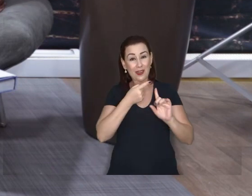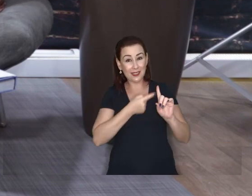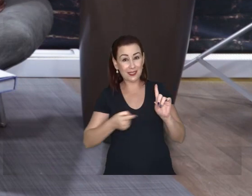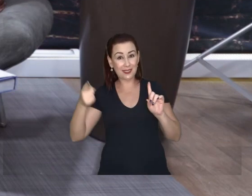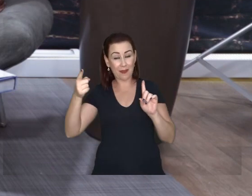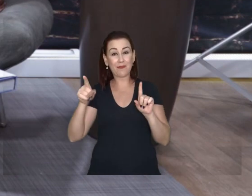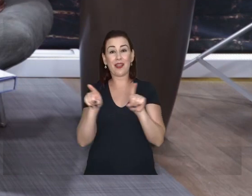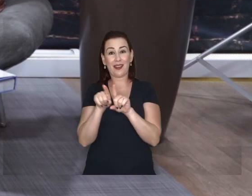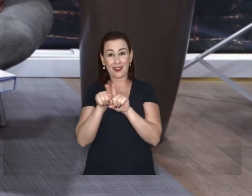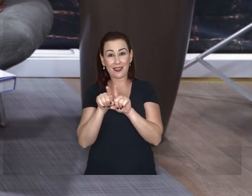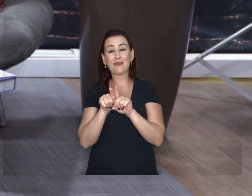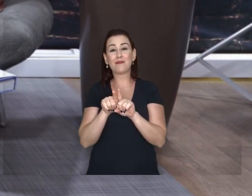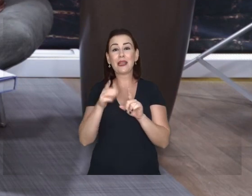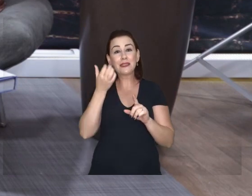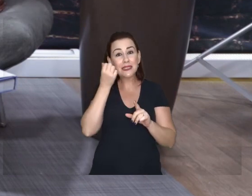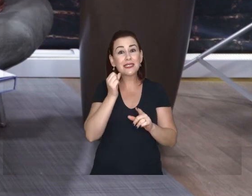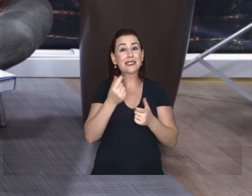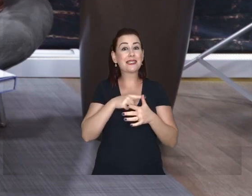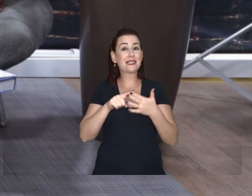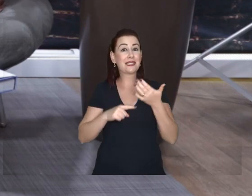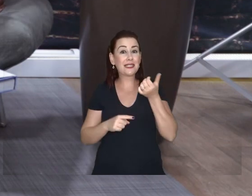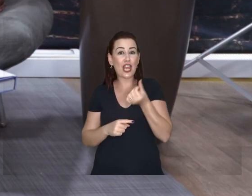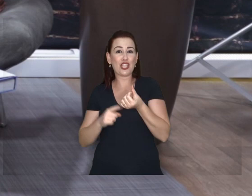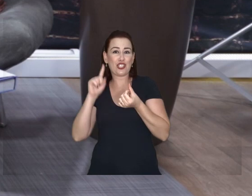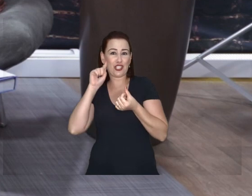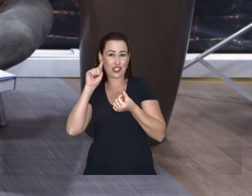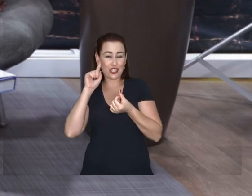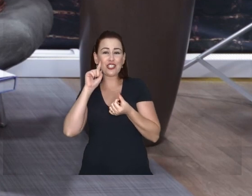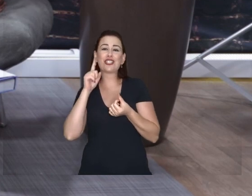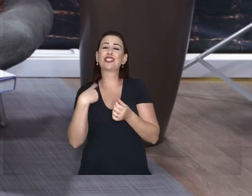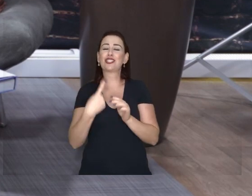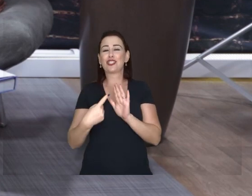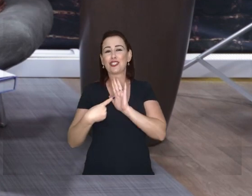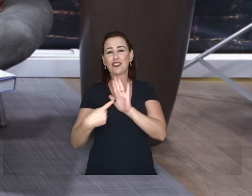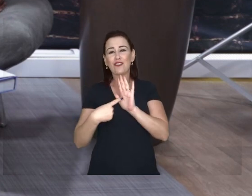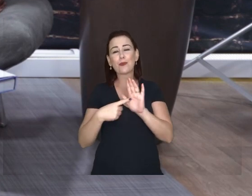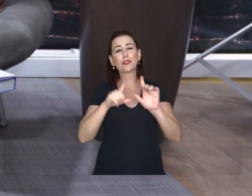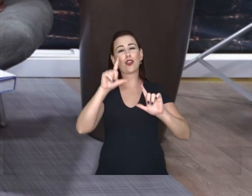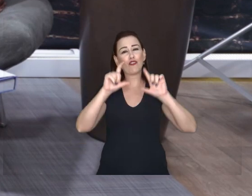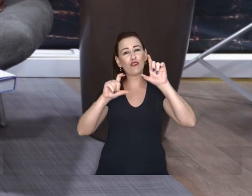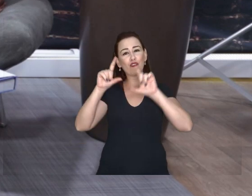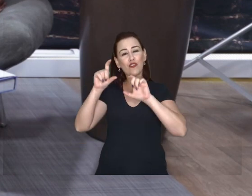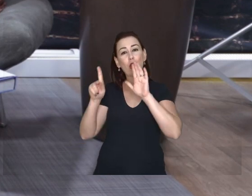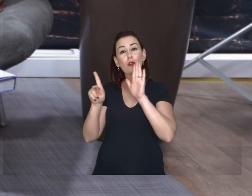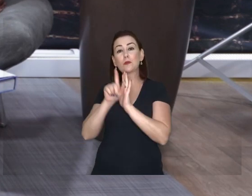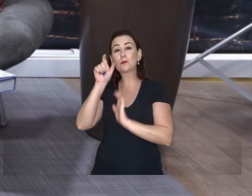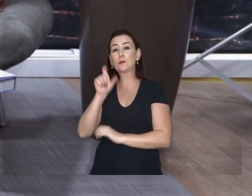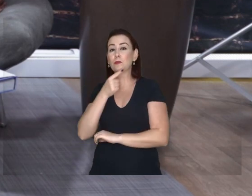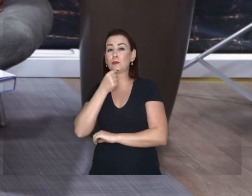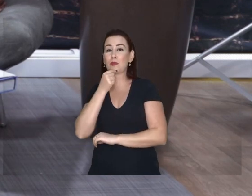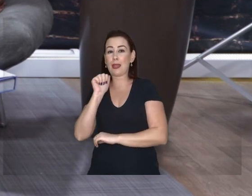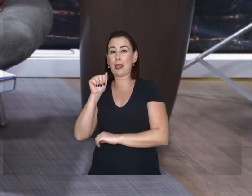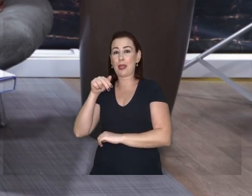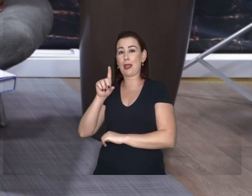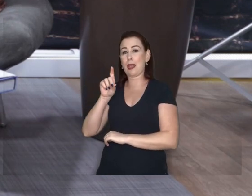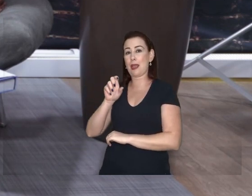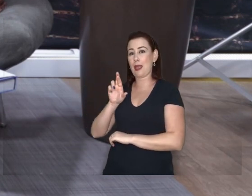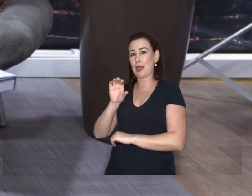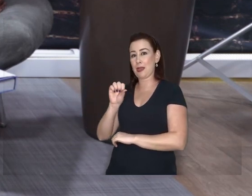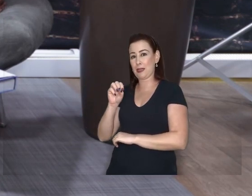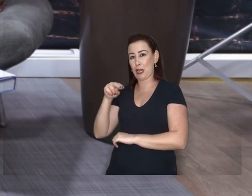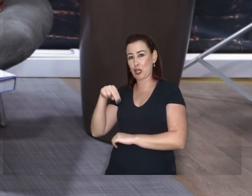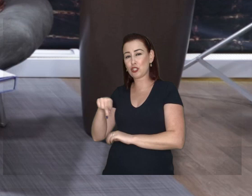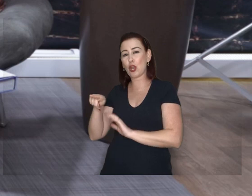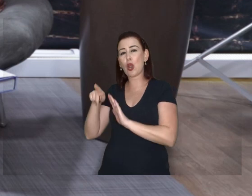a nossa programação, viu, Márcia? Nestes 6 dias de mostra, traremos também os ensaios fotográficos de Anderson Moreira, do